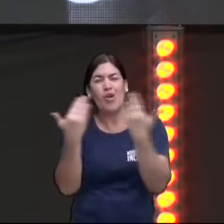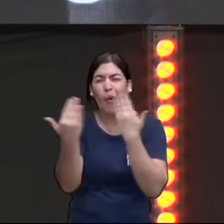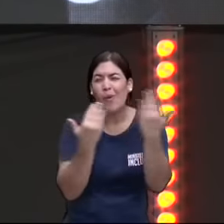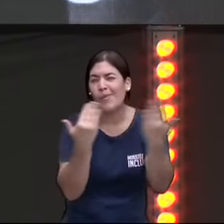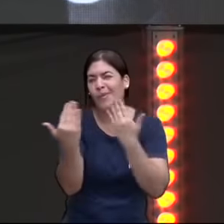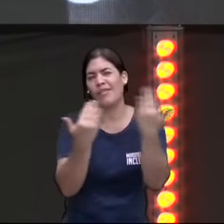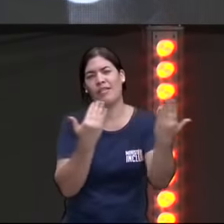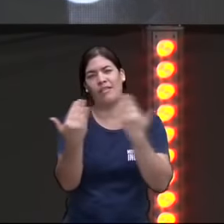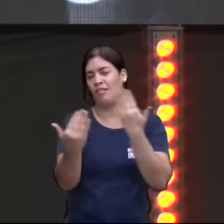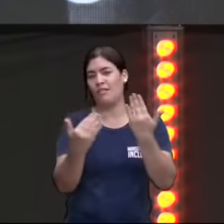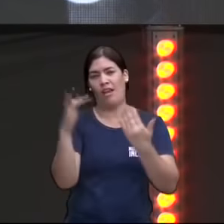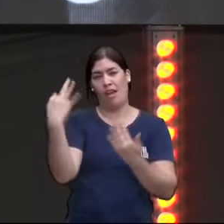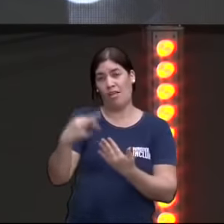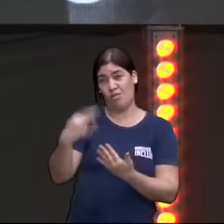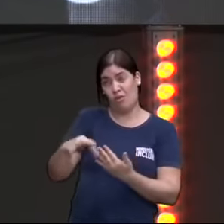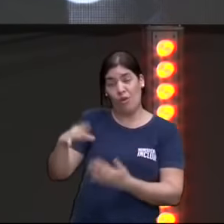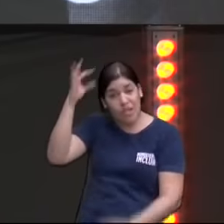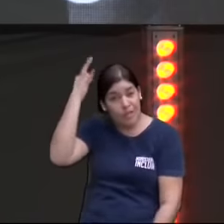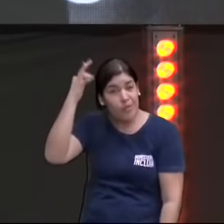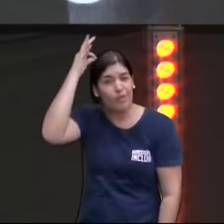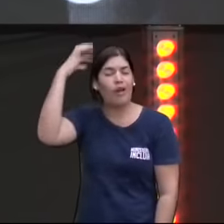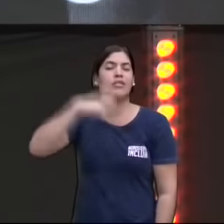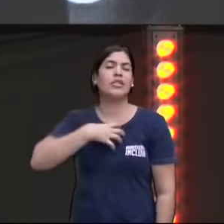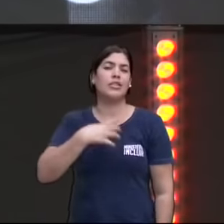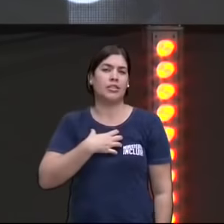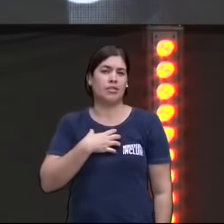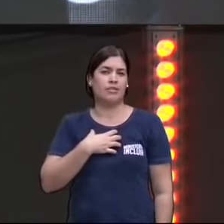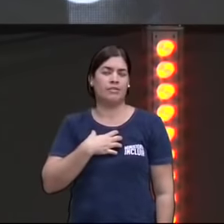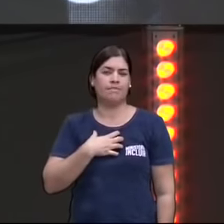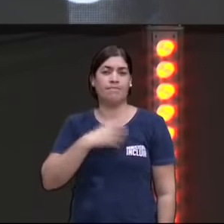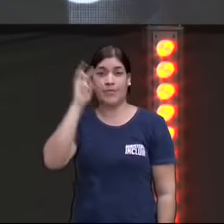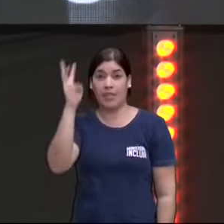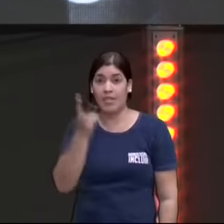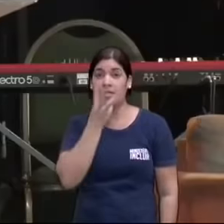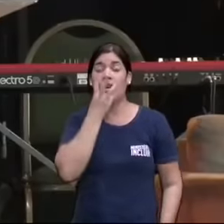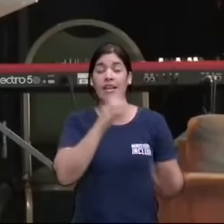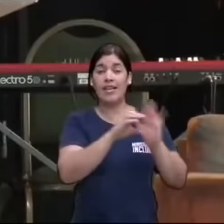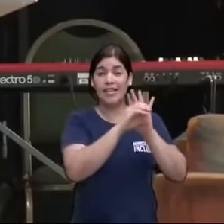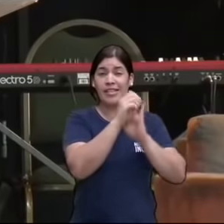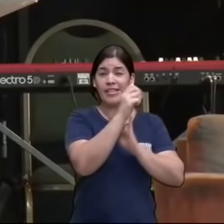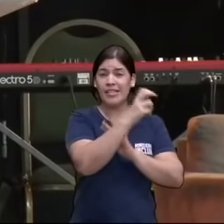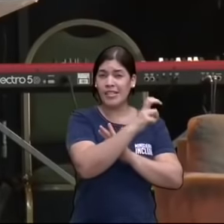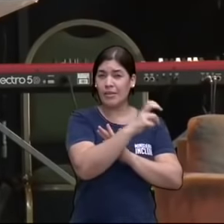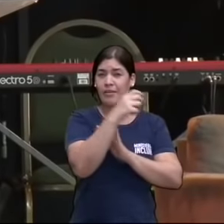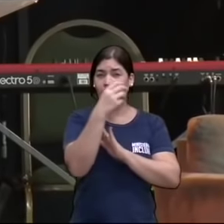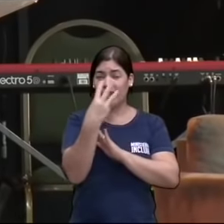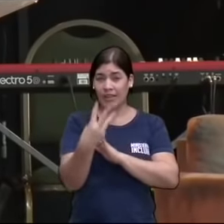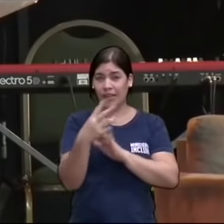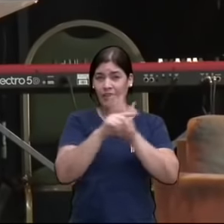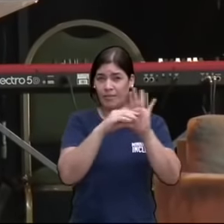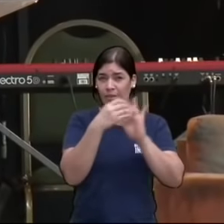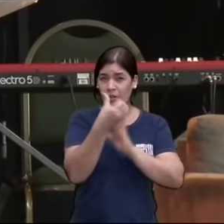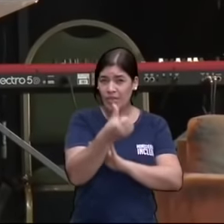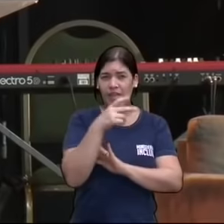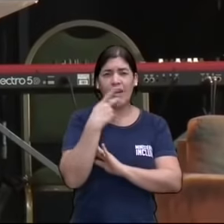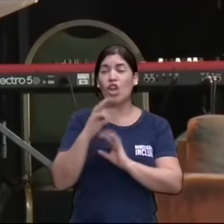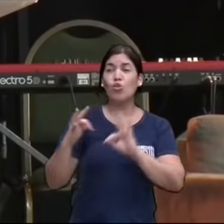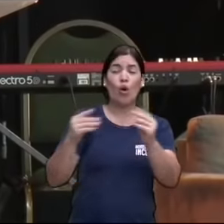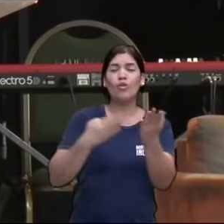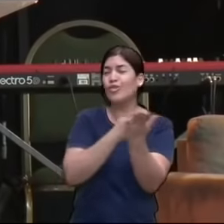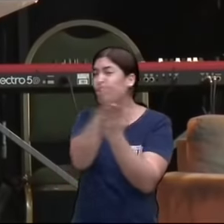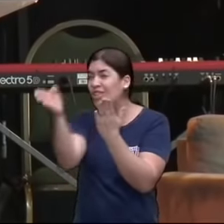dor espiritual que ele sentiu. Isaías 53,6 diz: todos nós nos desviamos, cada